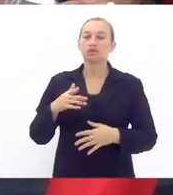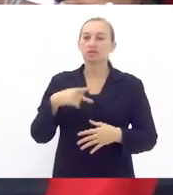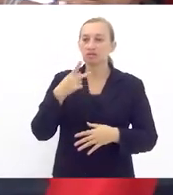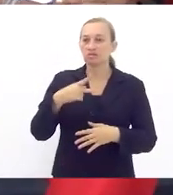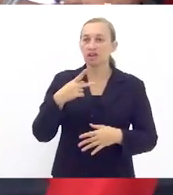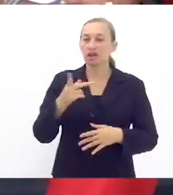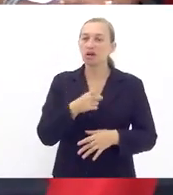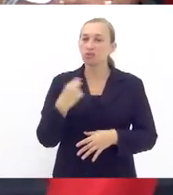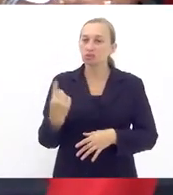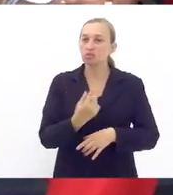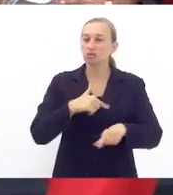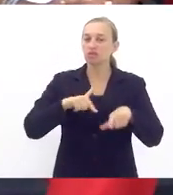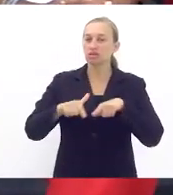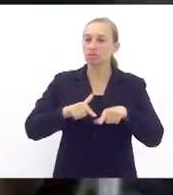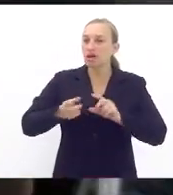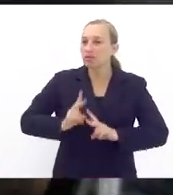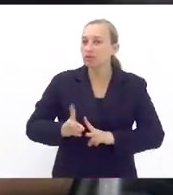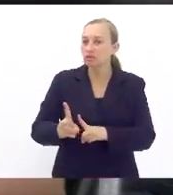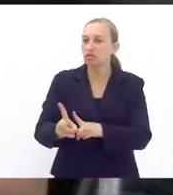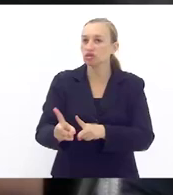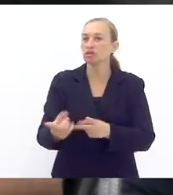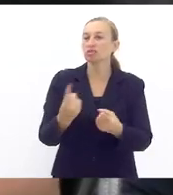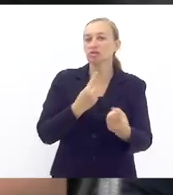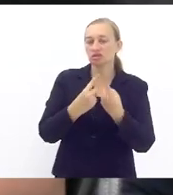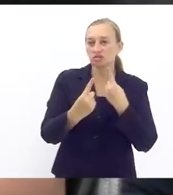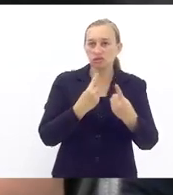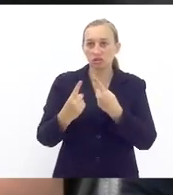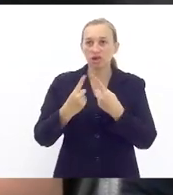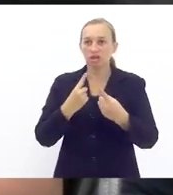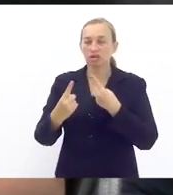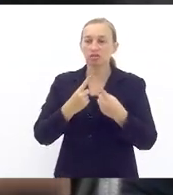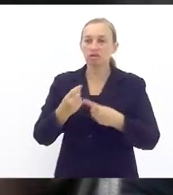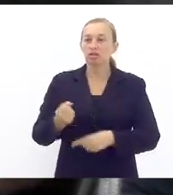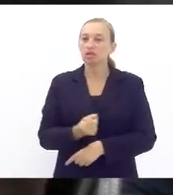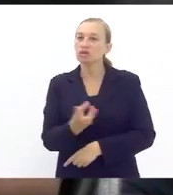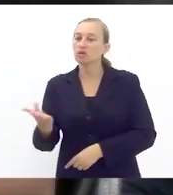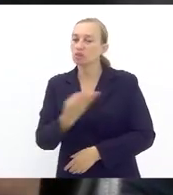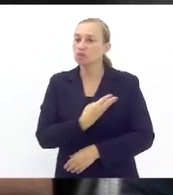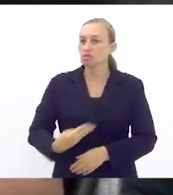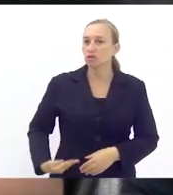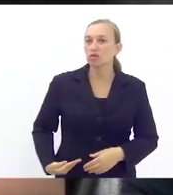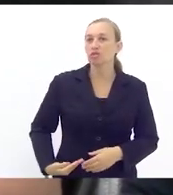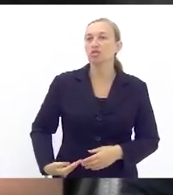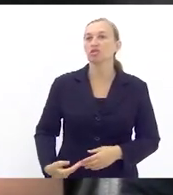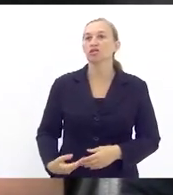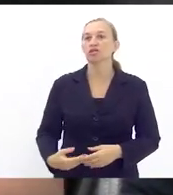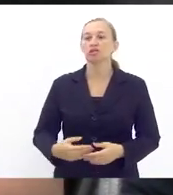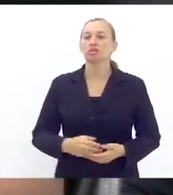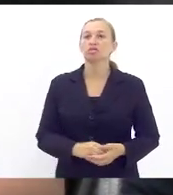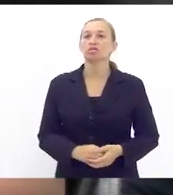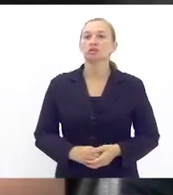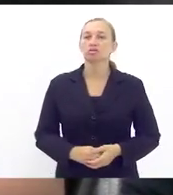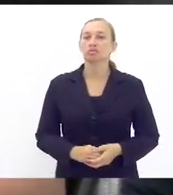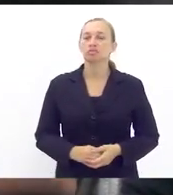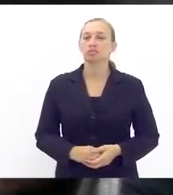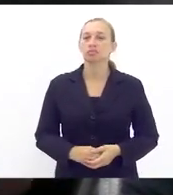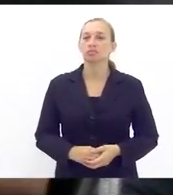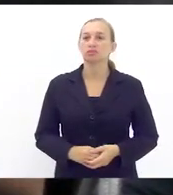contribuições e a gente vai continuar nessa mediação enquanto o governo nas pastas que estiverem